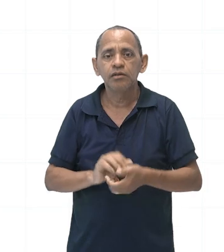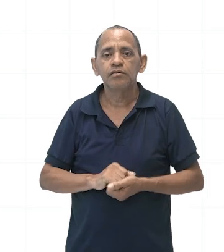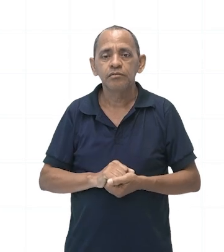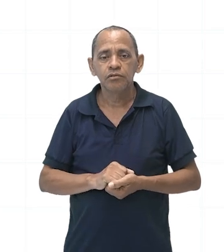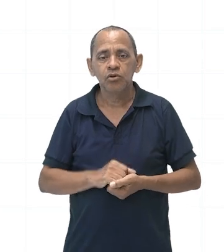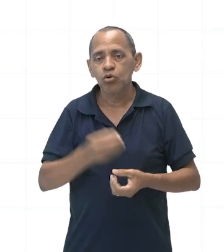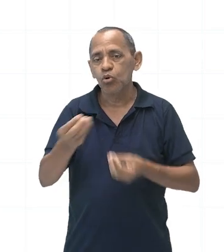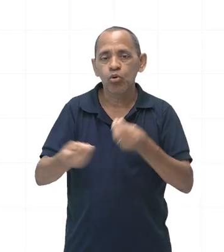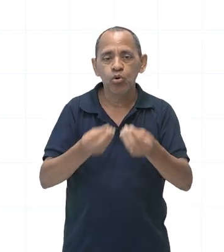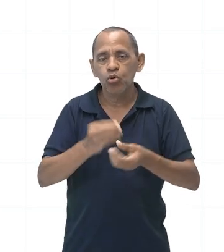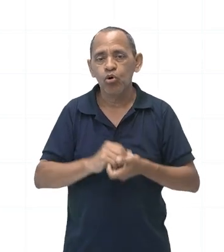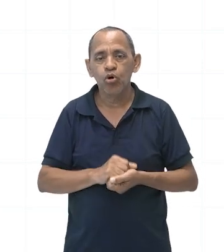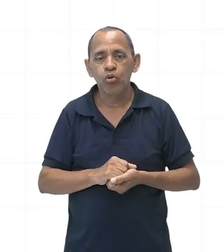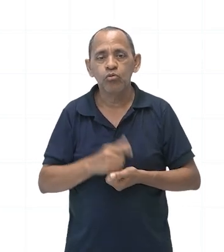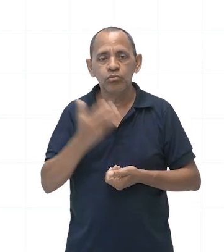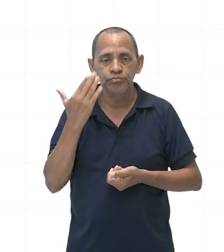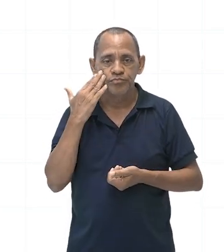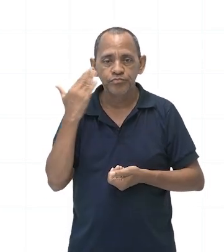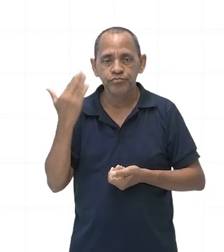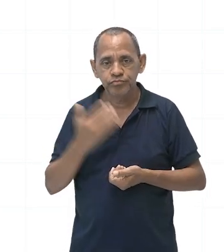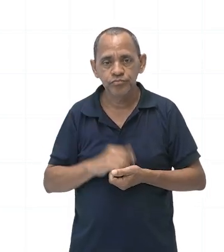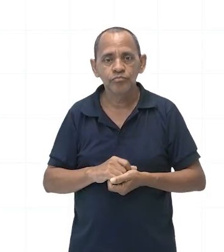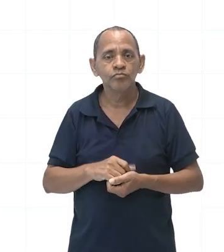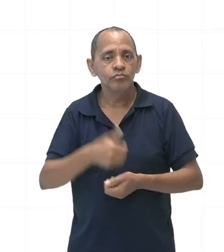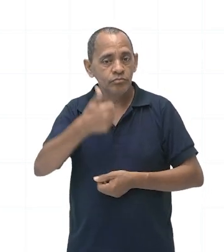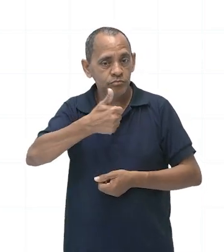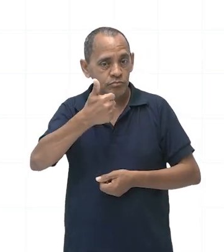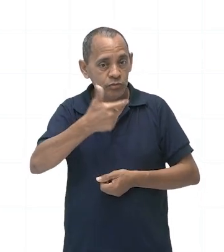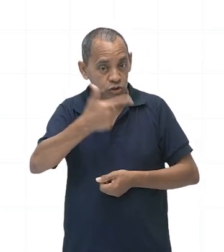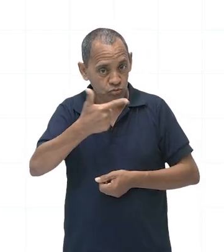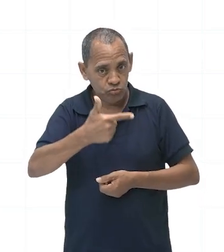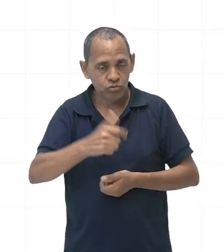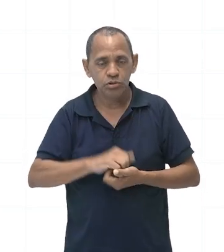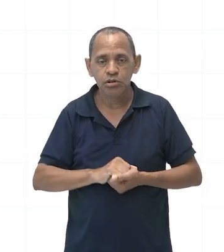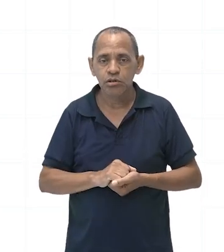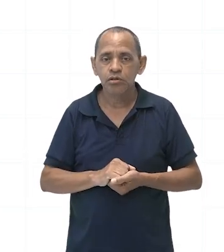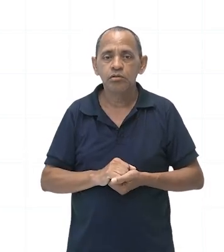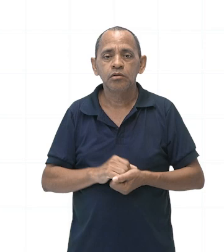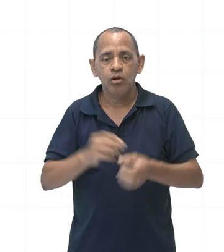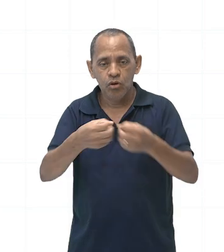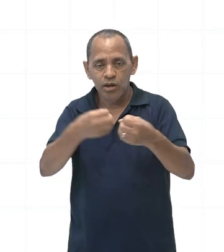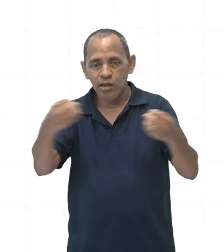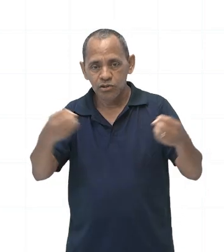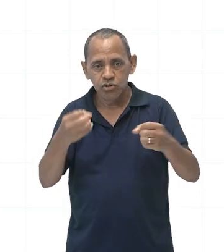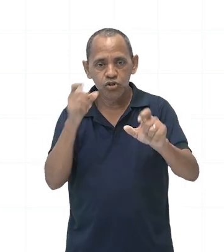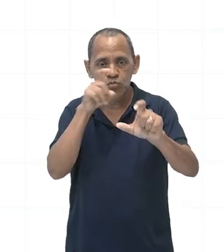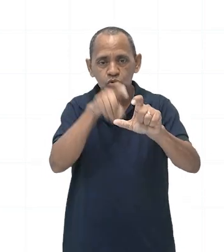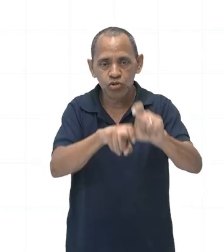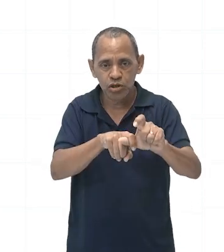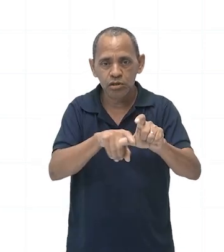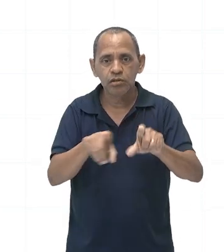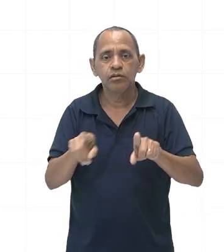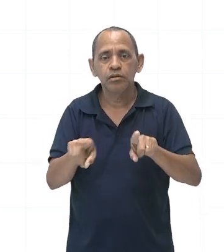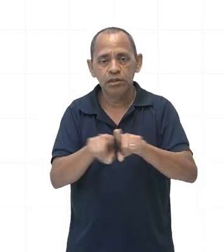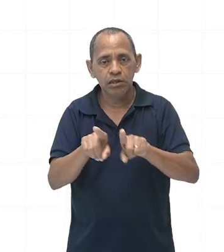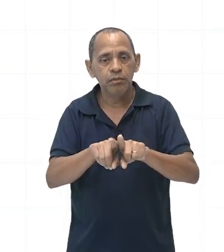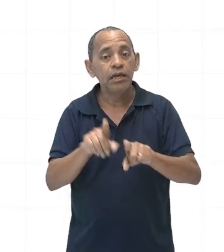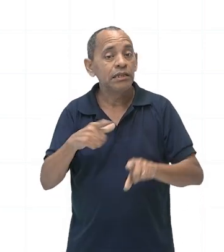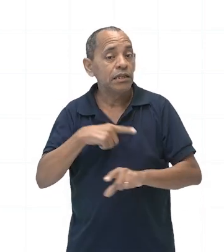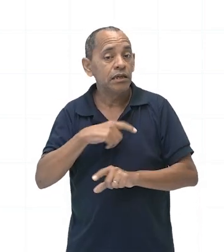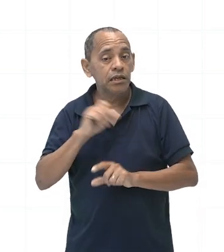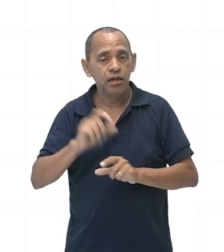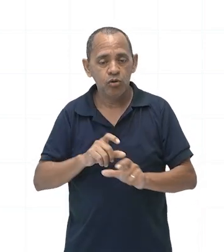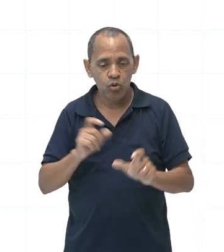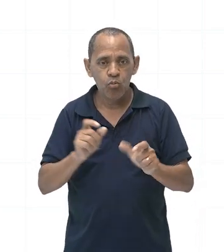aprender sobre as orações subordinadas, sobre os períodos compostos por subordinação. Uma oração principal e uma oração que